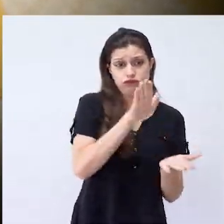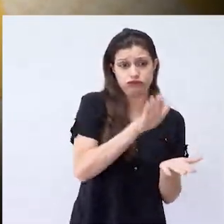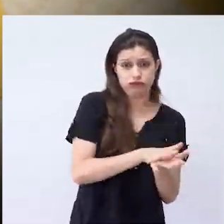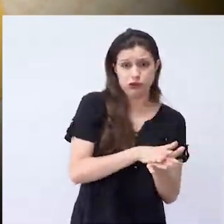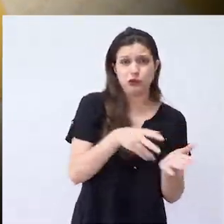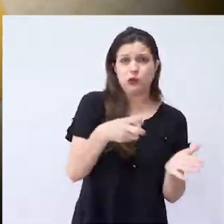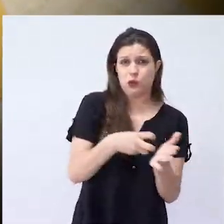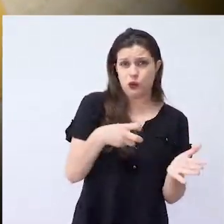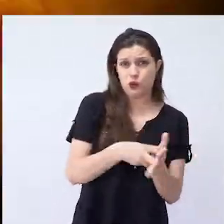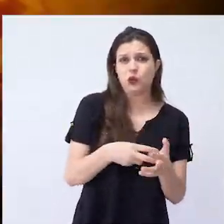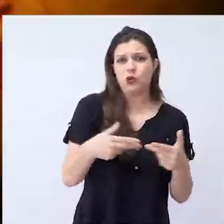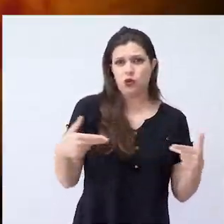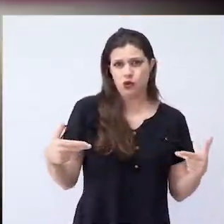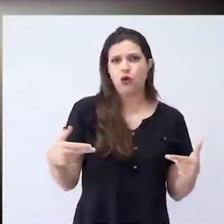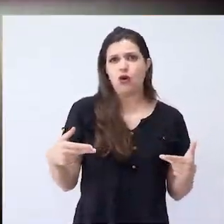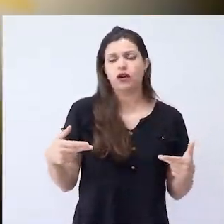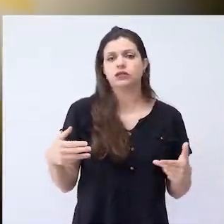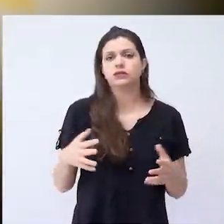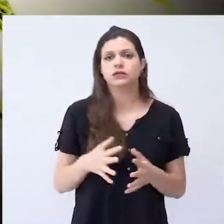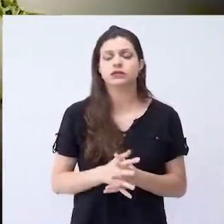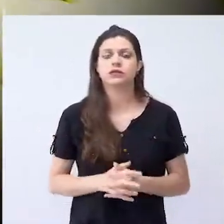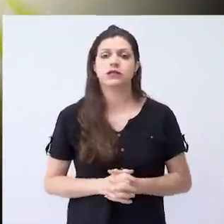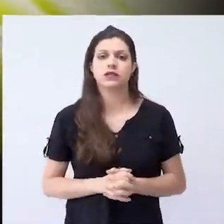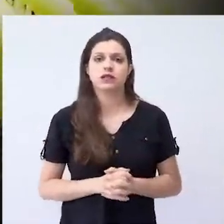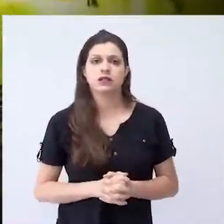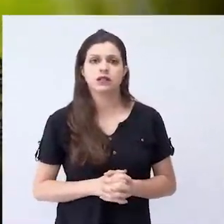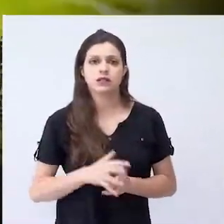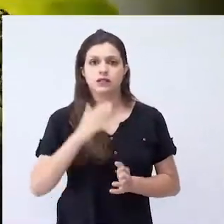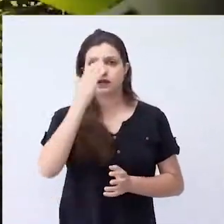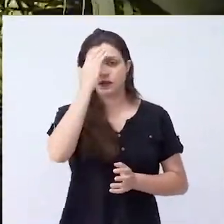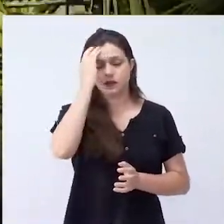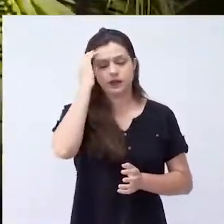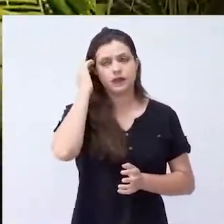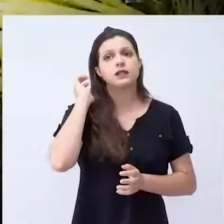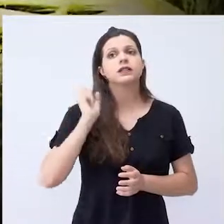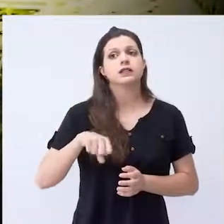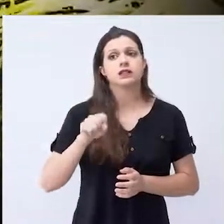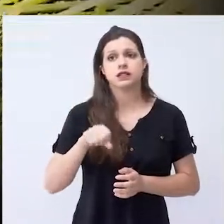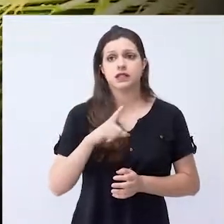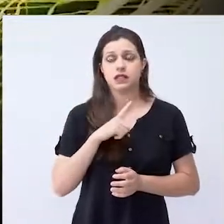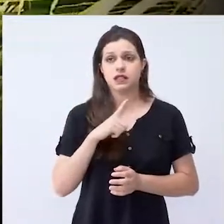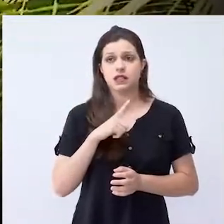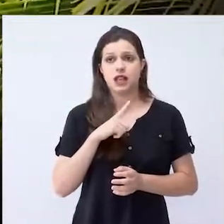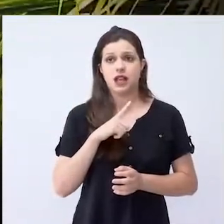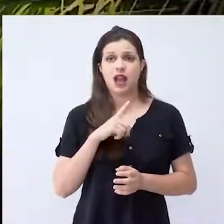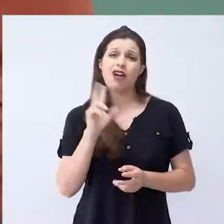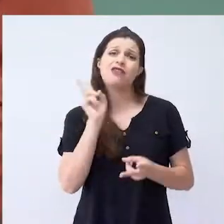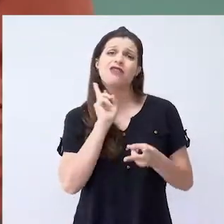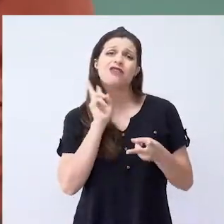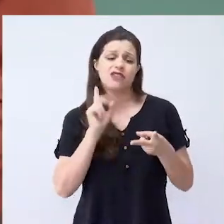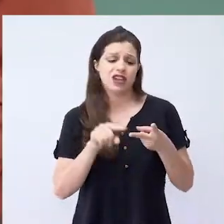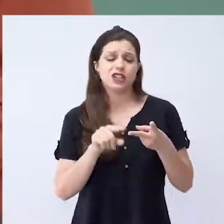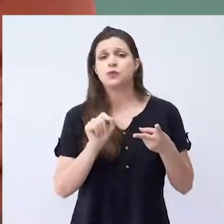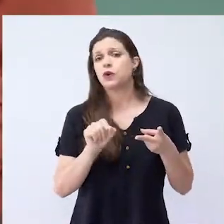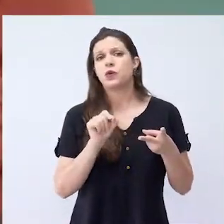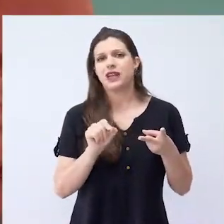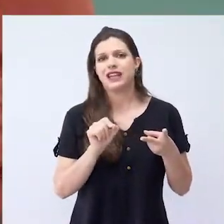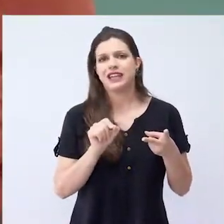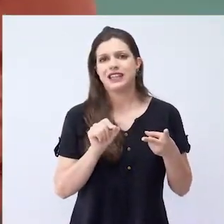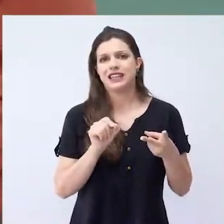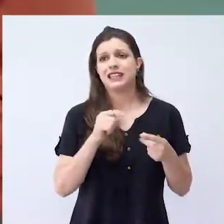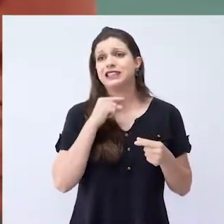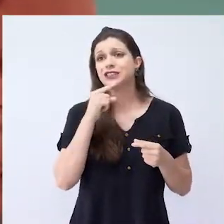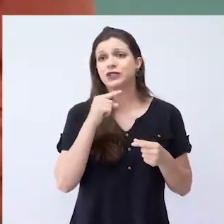ação repressiva, que é essa descrição que eu fiz anteriormente das ações. Buscar punição para quem está cometendo esse crime. Sob o ponto de vista da